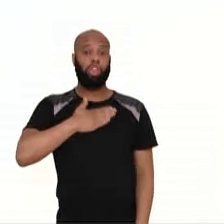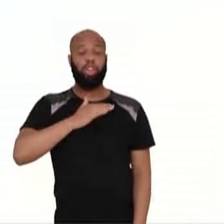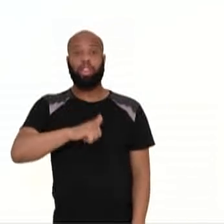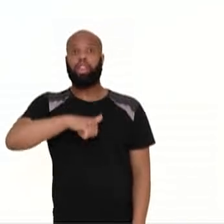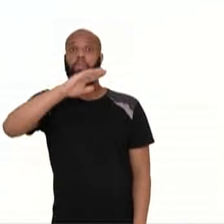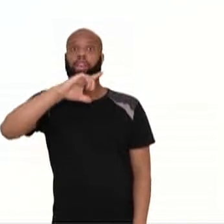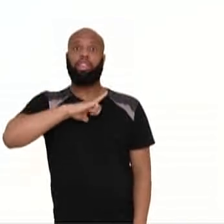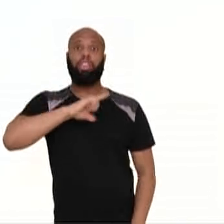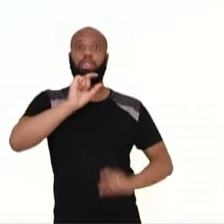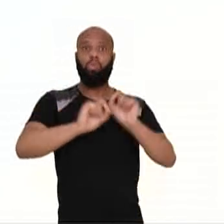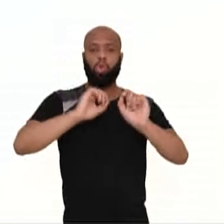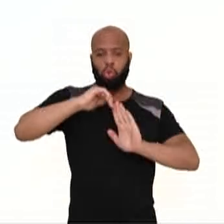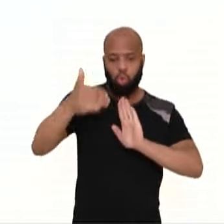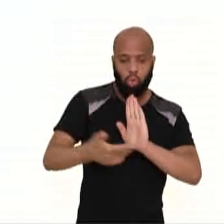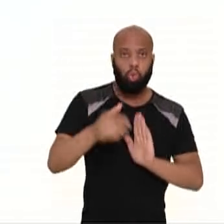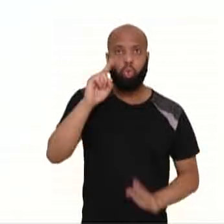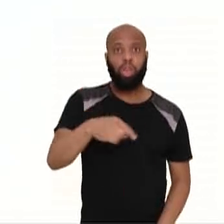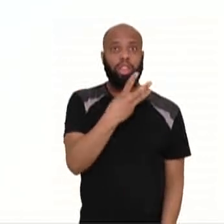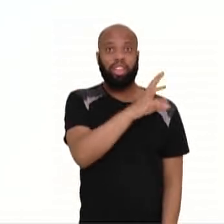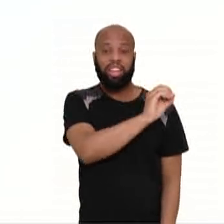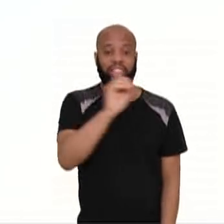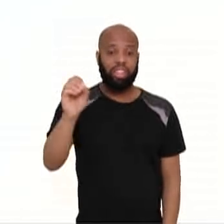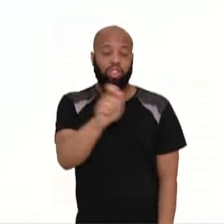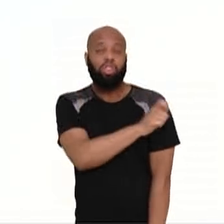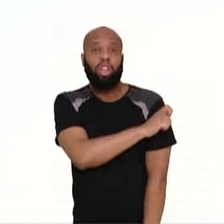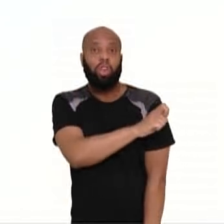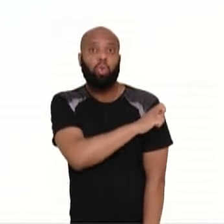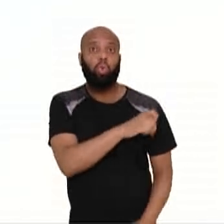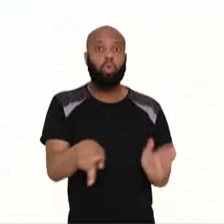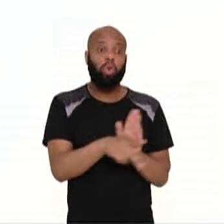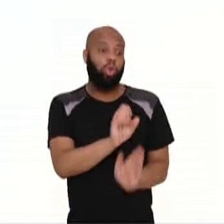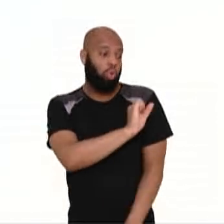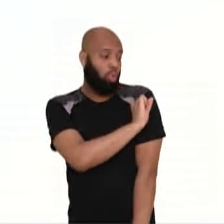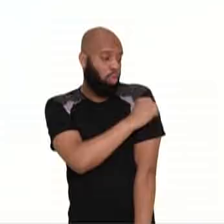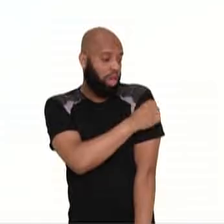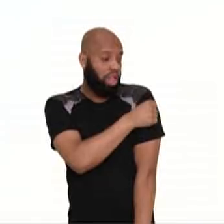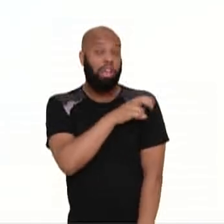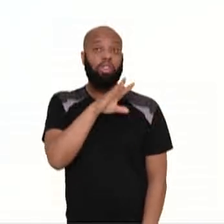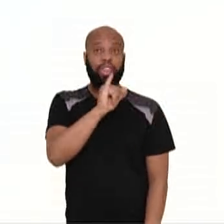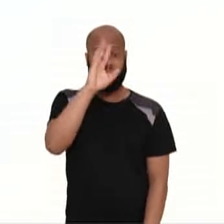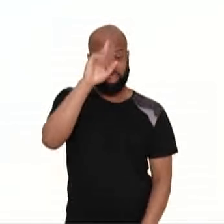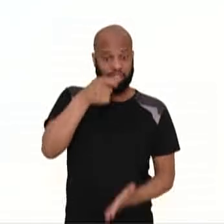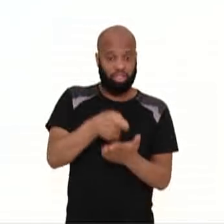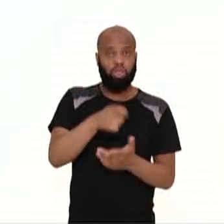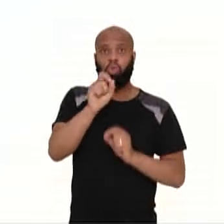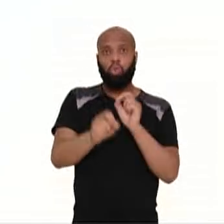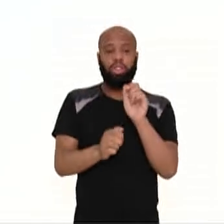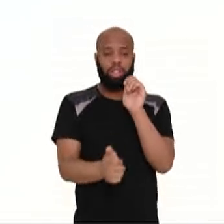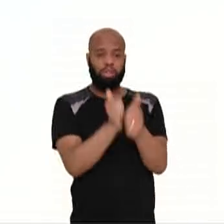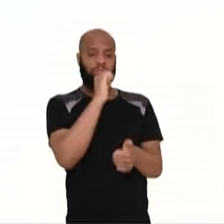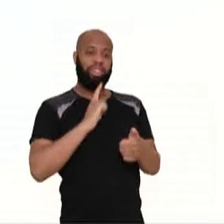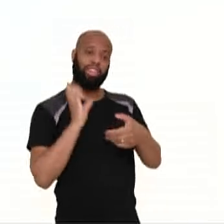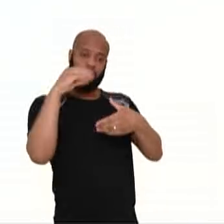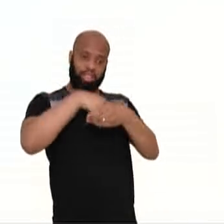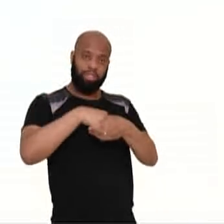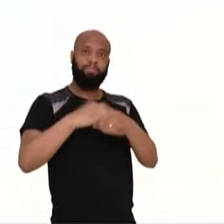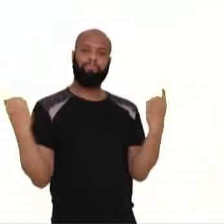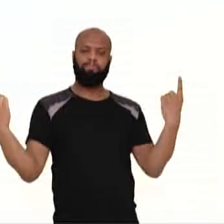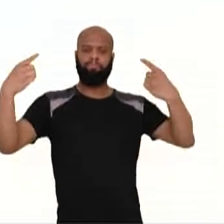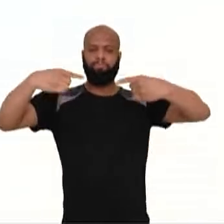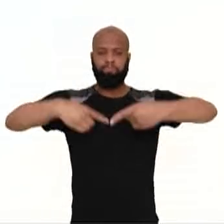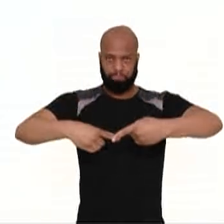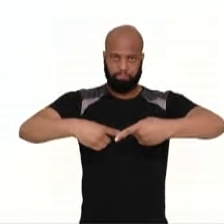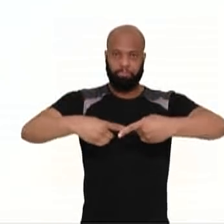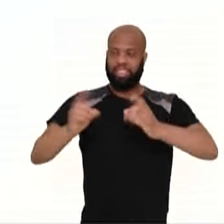os 300 alunos do 8º ano, ok? Para decidir os esportes que vai incluir na competição